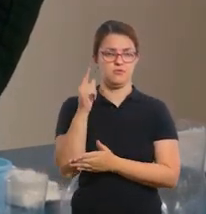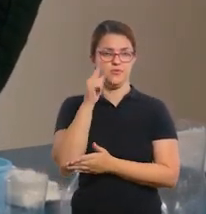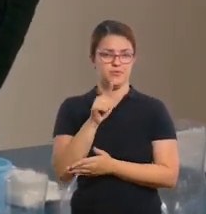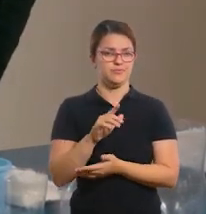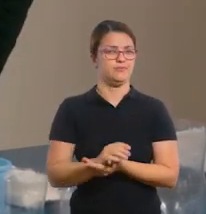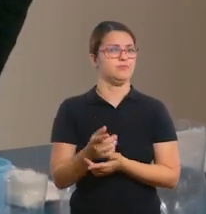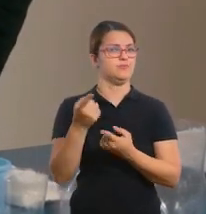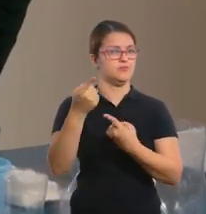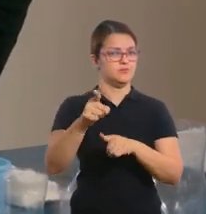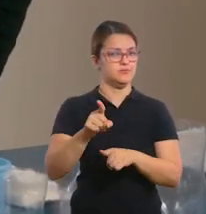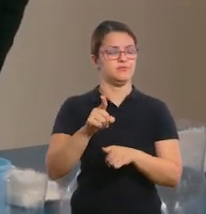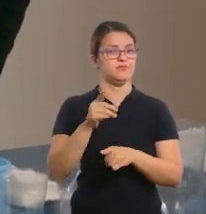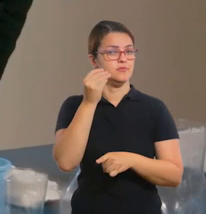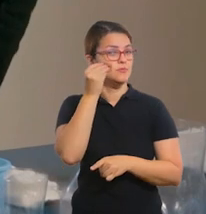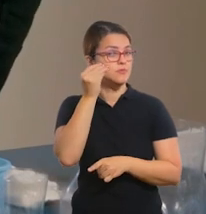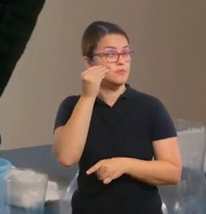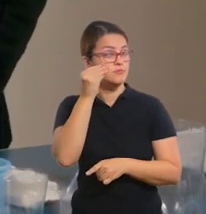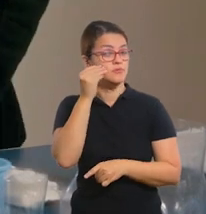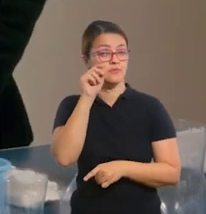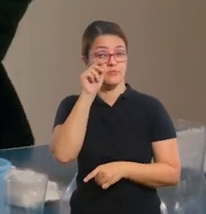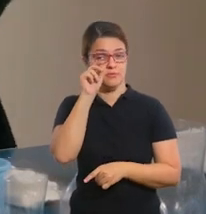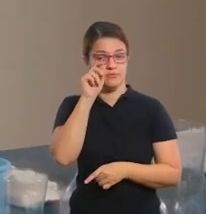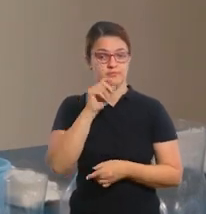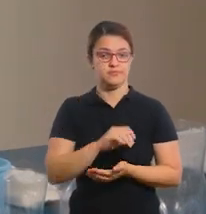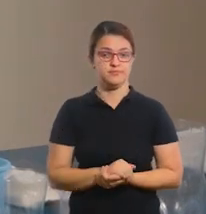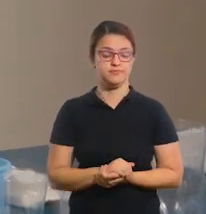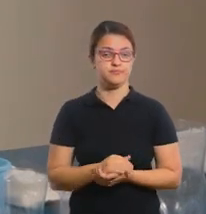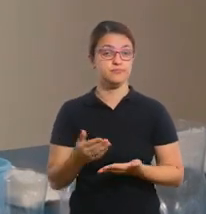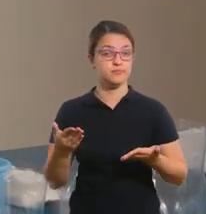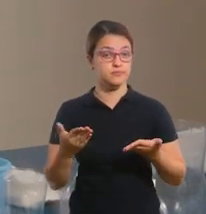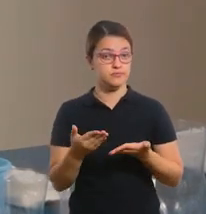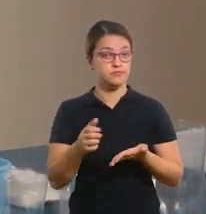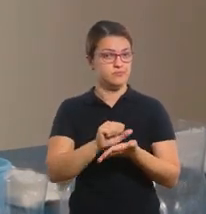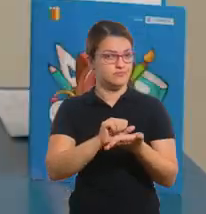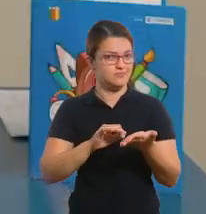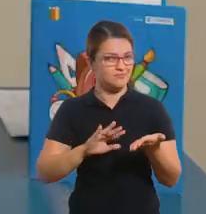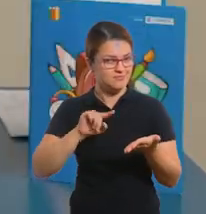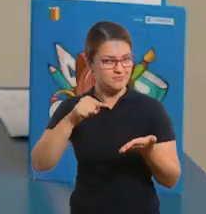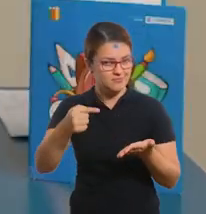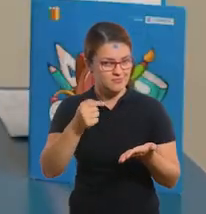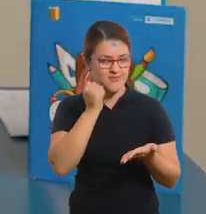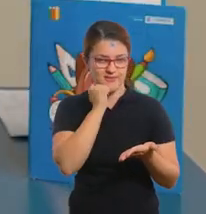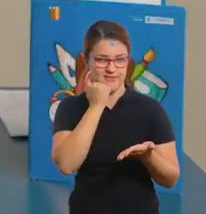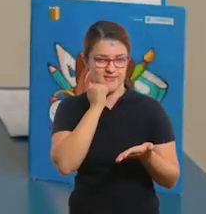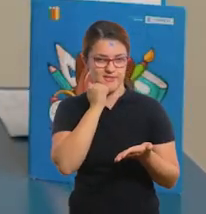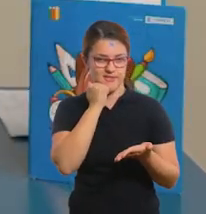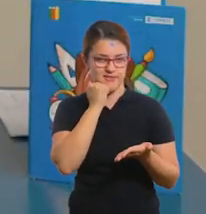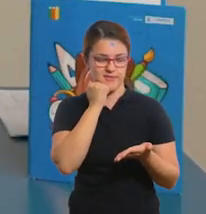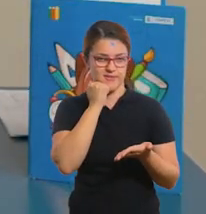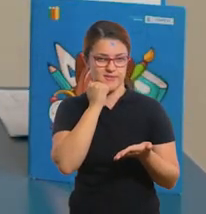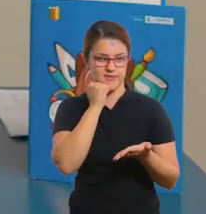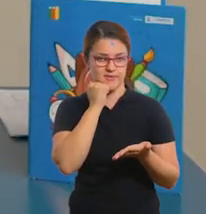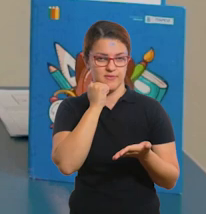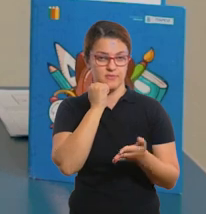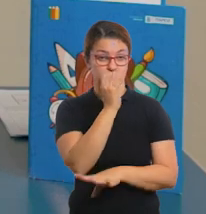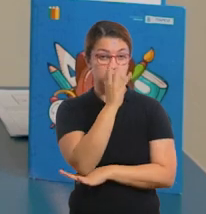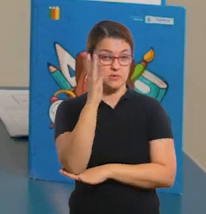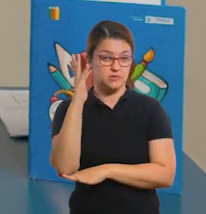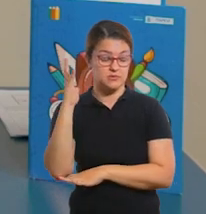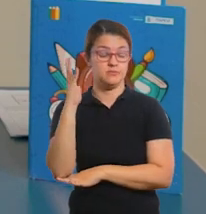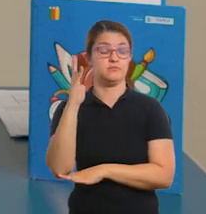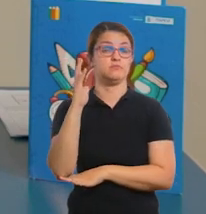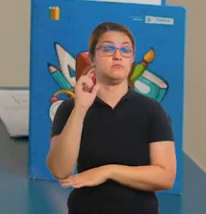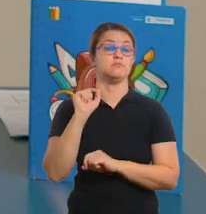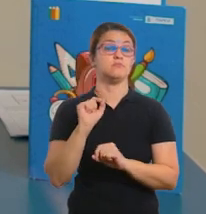no 10. Tá? Então, tá lançado o desafio para vocês. A próxima é de ciências da